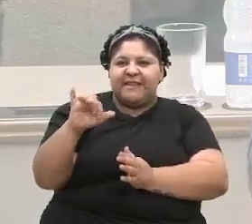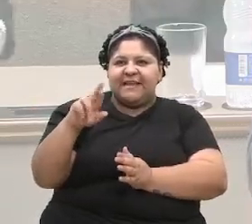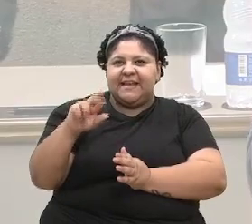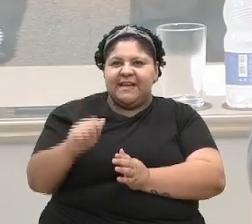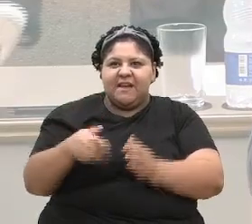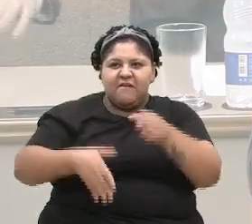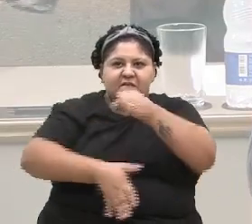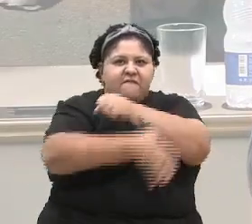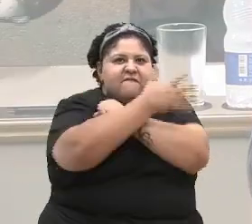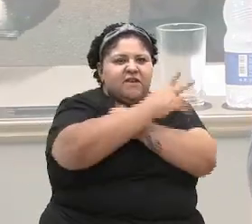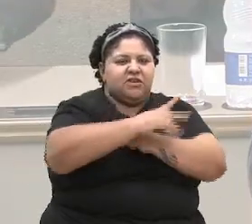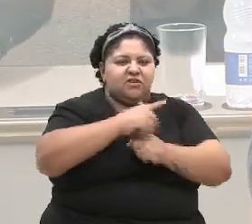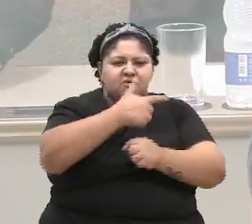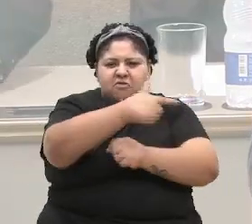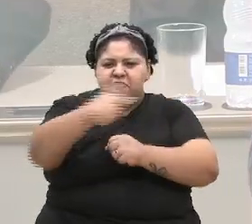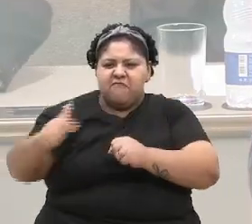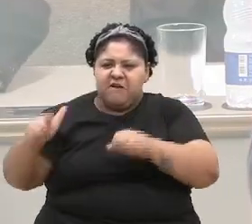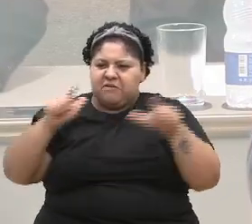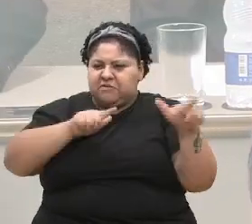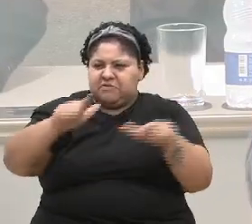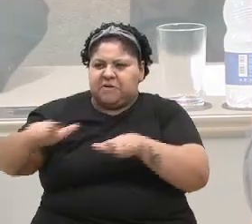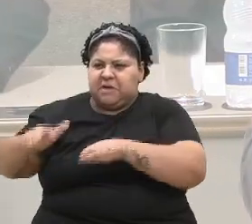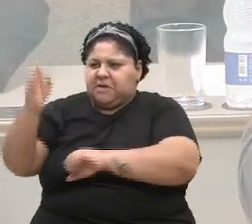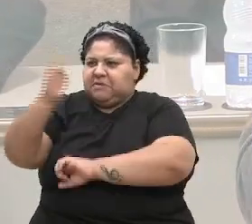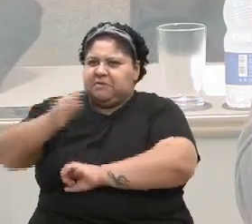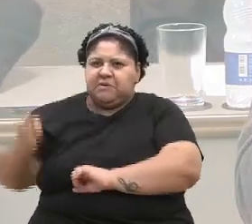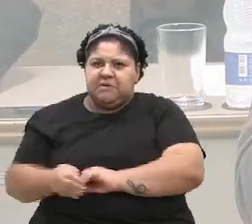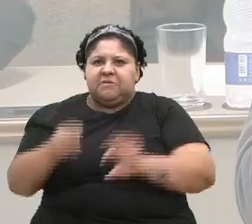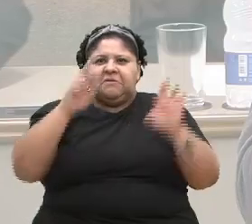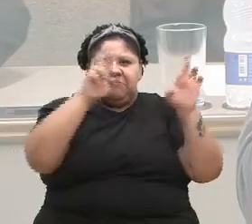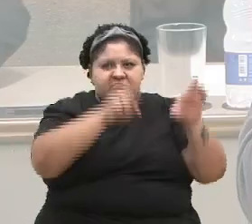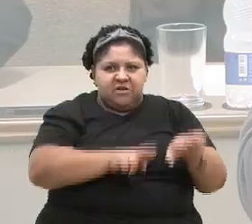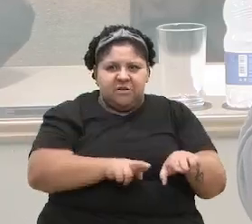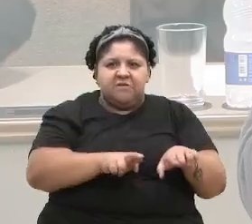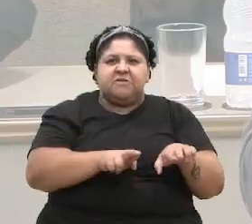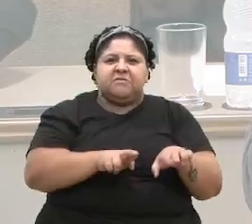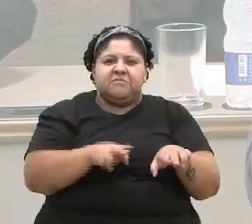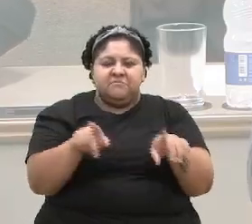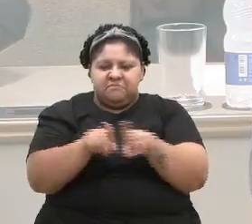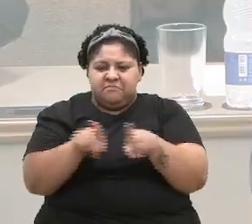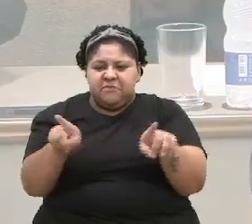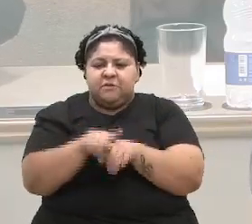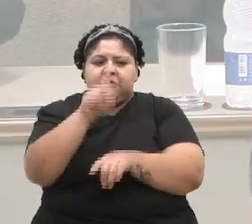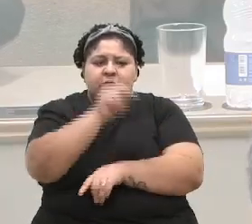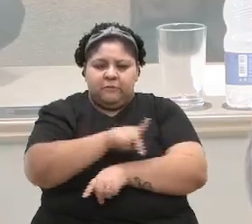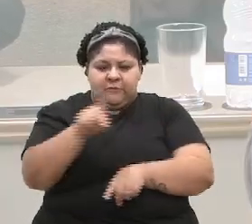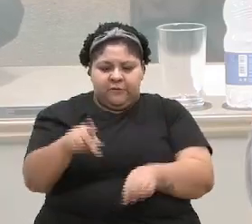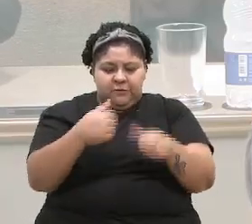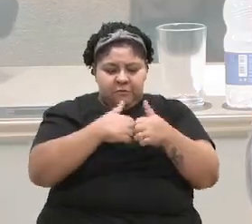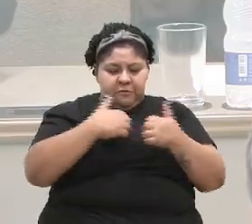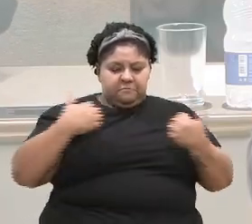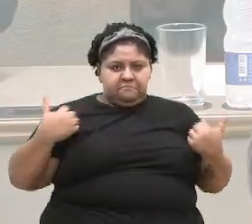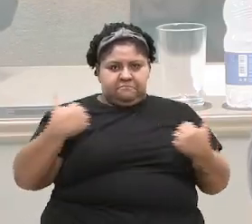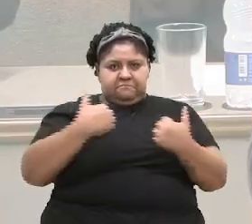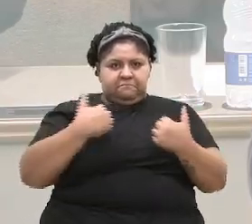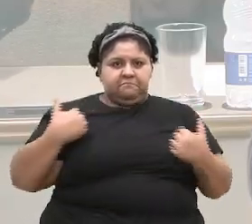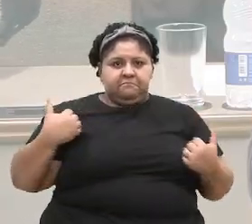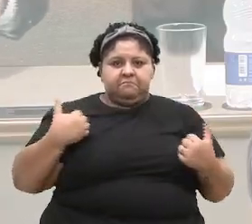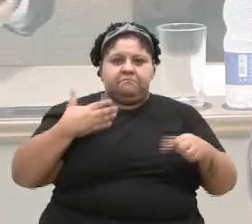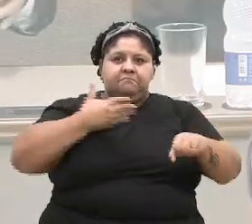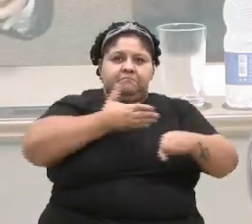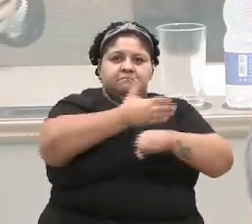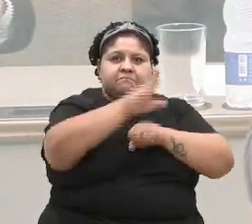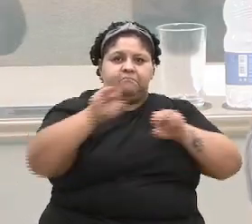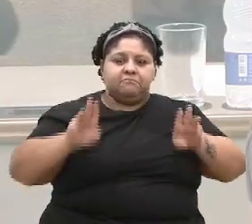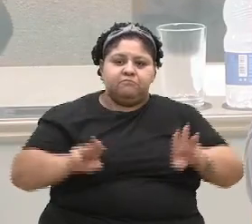música serrana além das fronteiras, regionais e nacionais. Foi professor de acordeão e participou de shows e